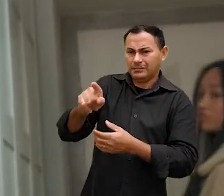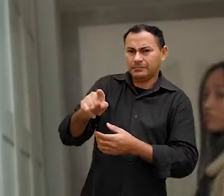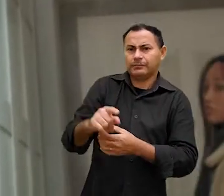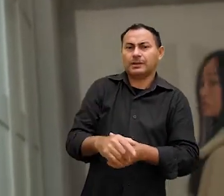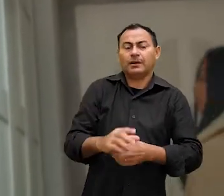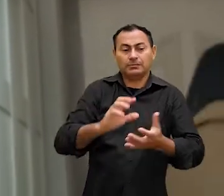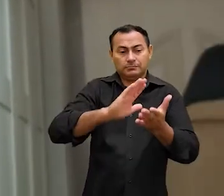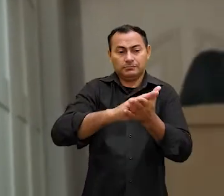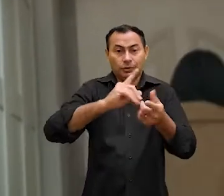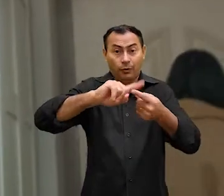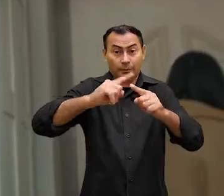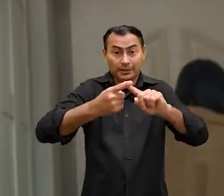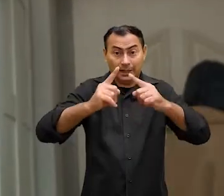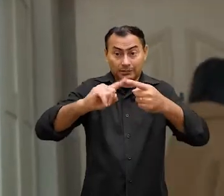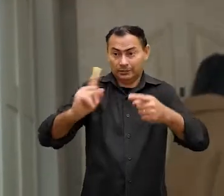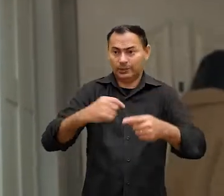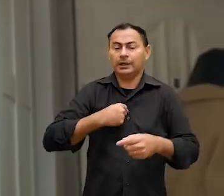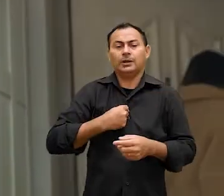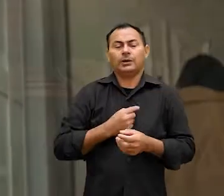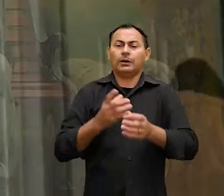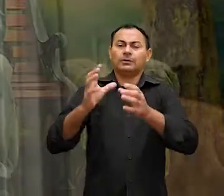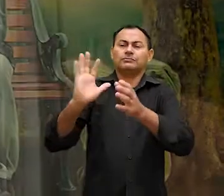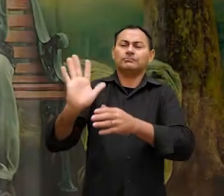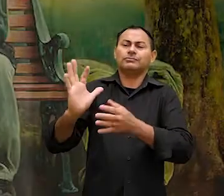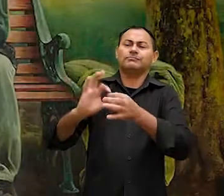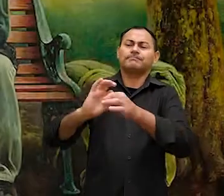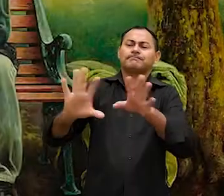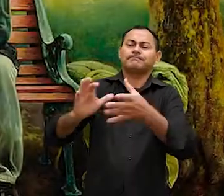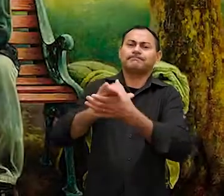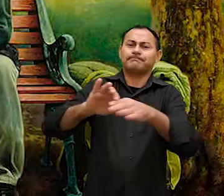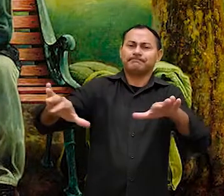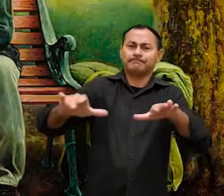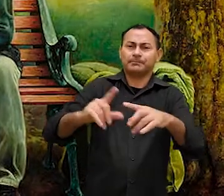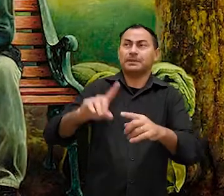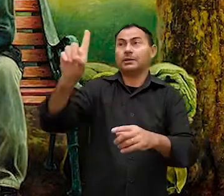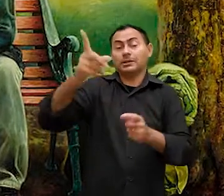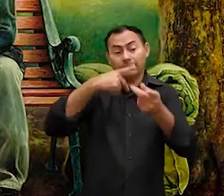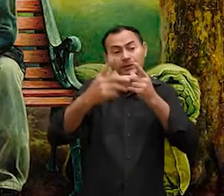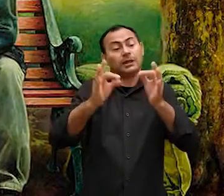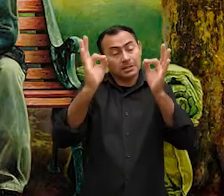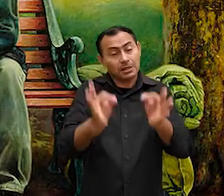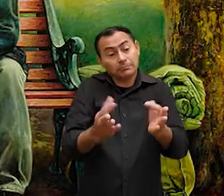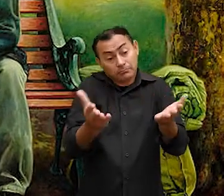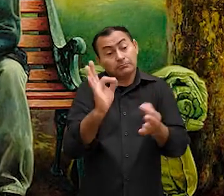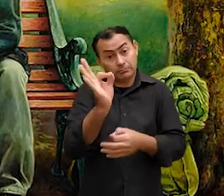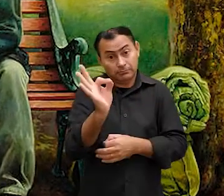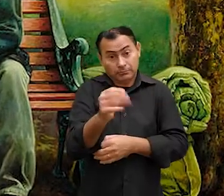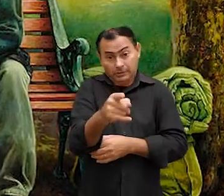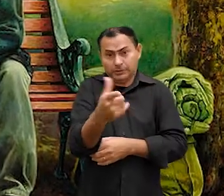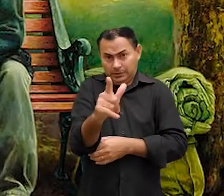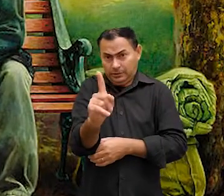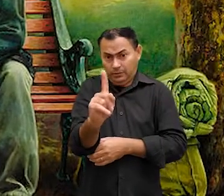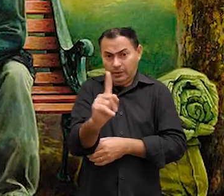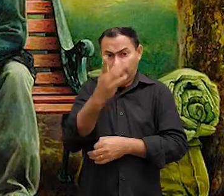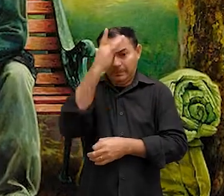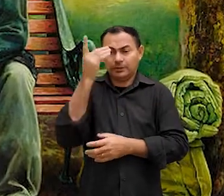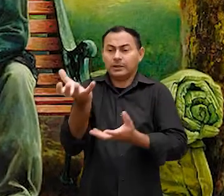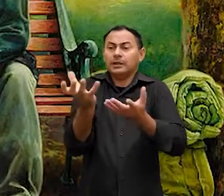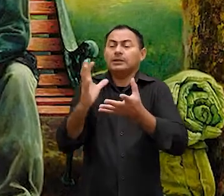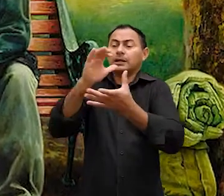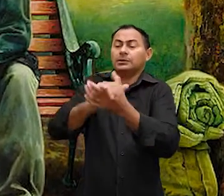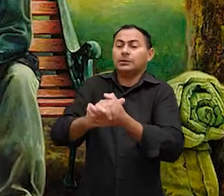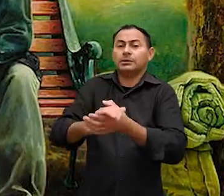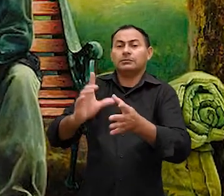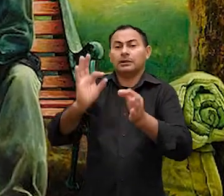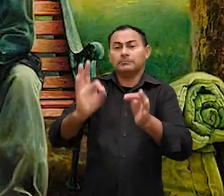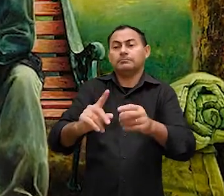O trato não foi esse. Eu quero cair fora. Nesse caso, Deus diz, está certo. Você não é a pessoa com quem ele se